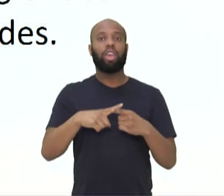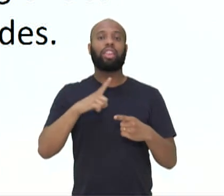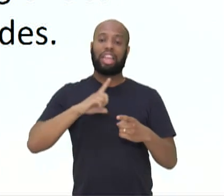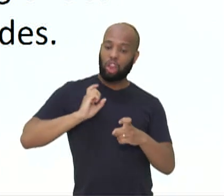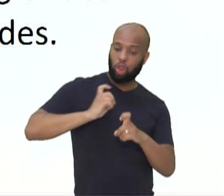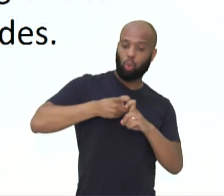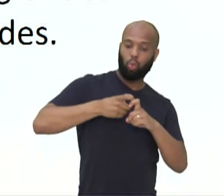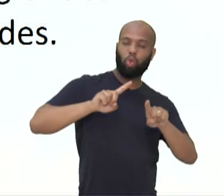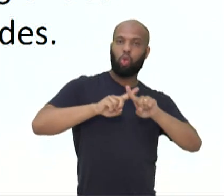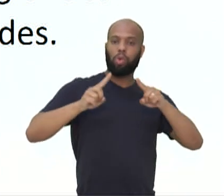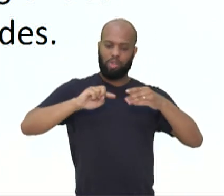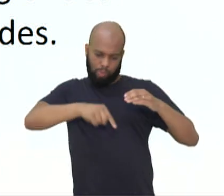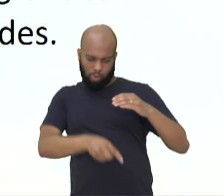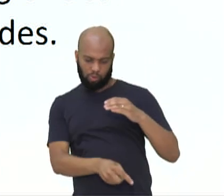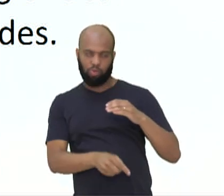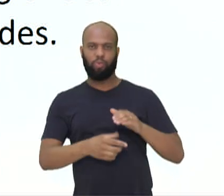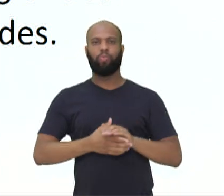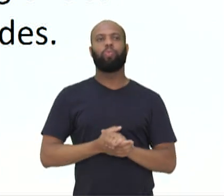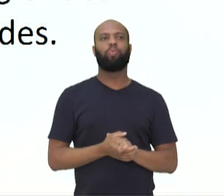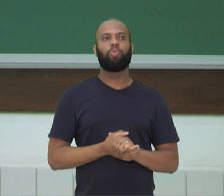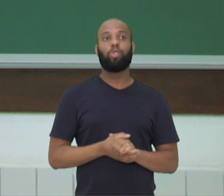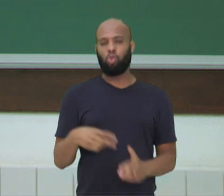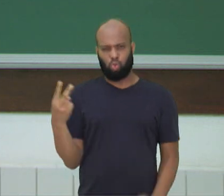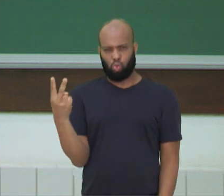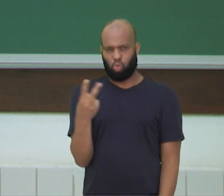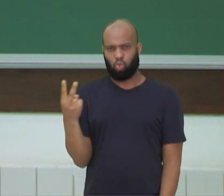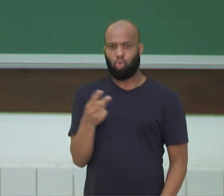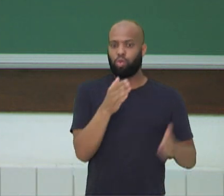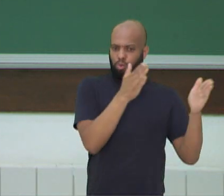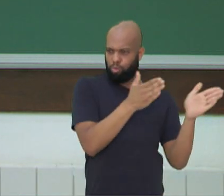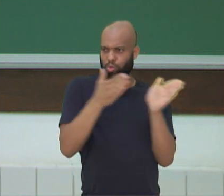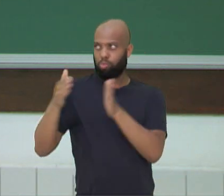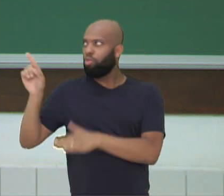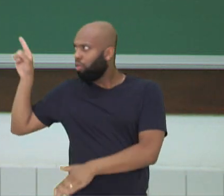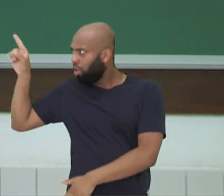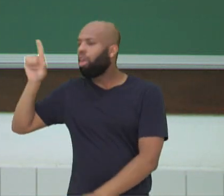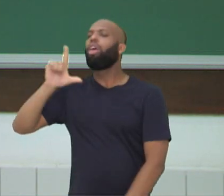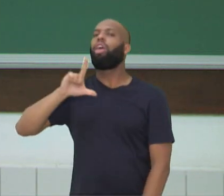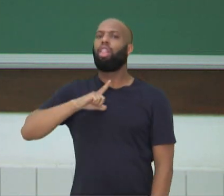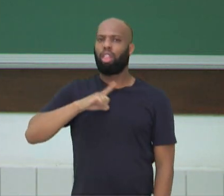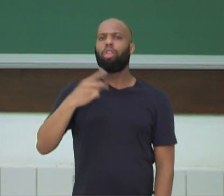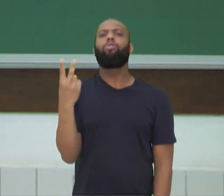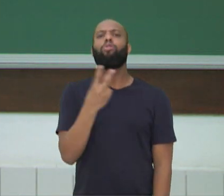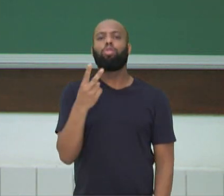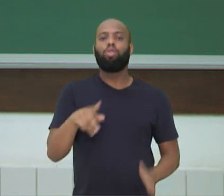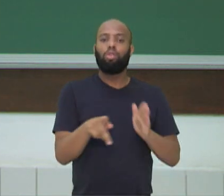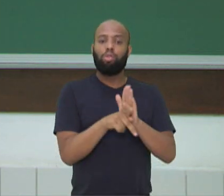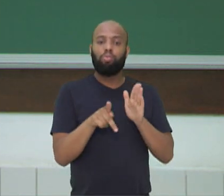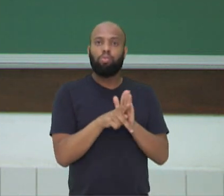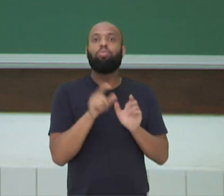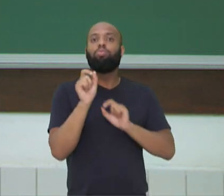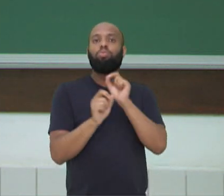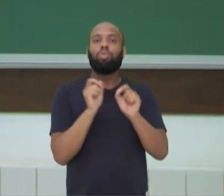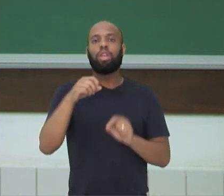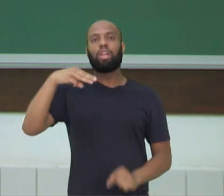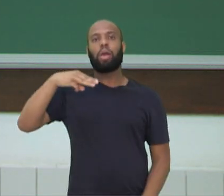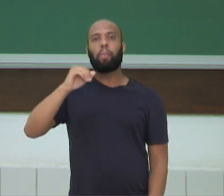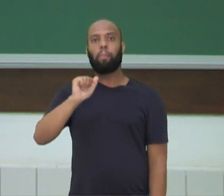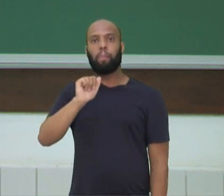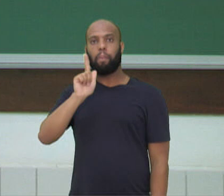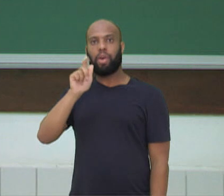grandes profundidades. Ambas são magmáticas, têm origem no magma, só que o seu resfriamento